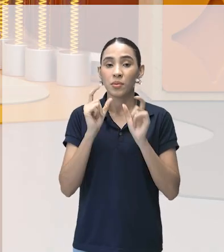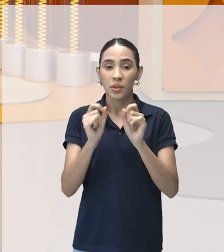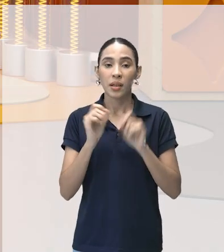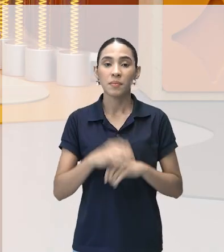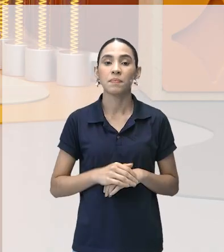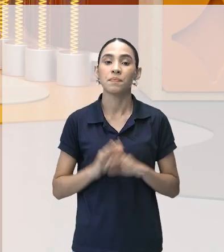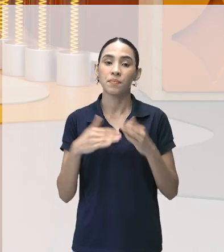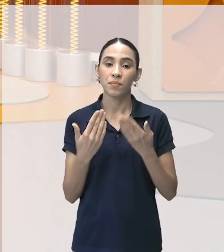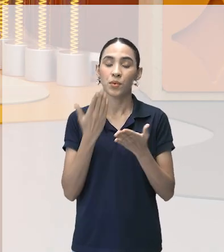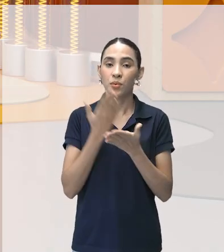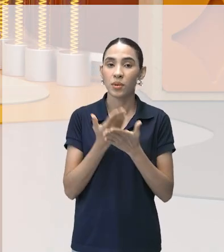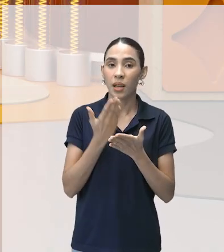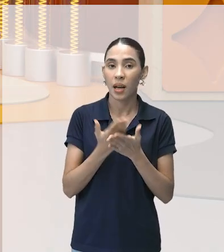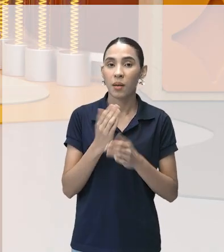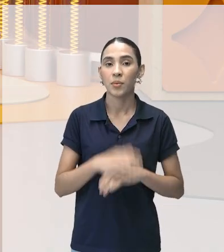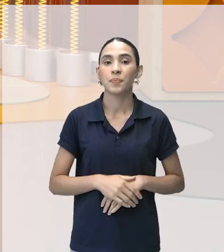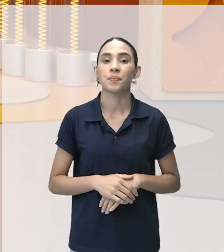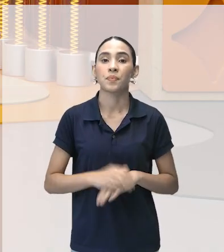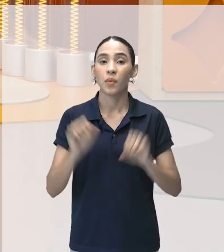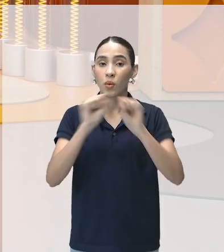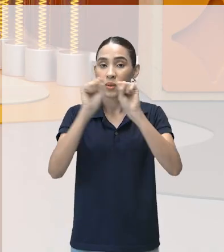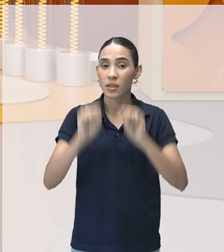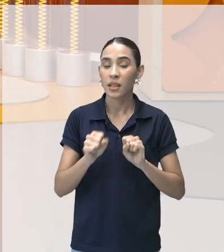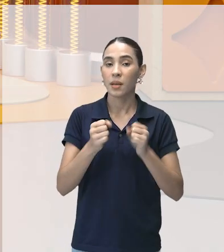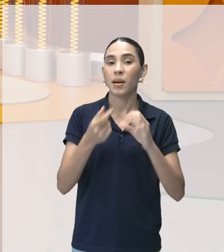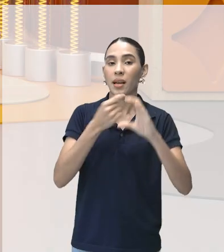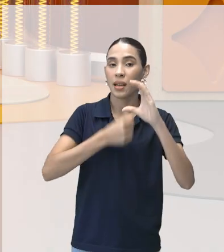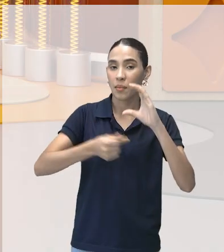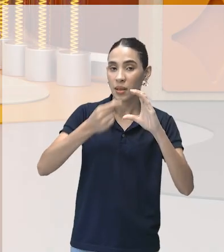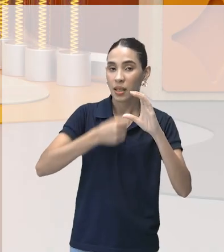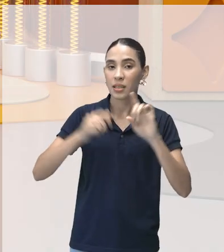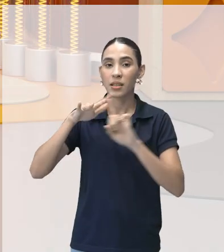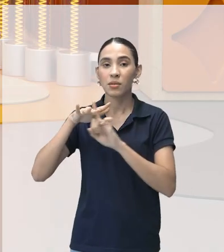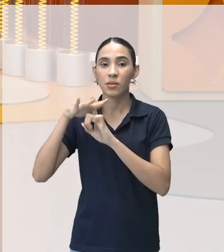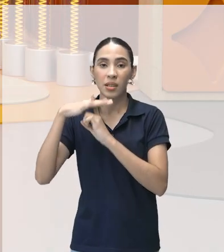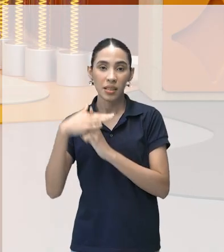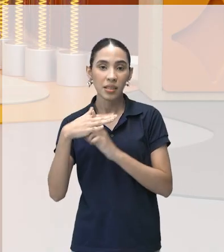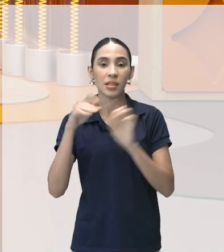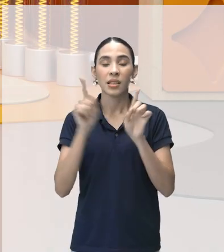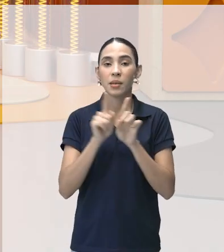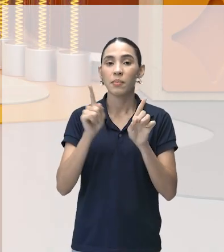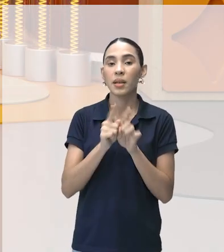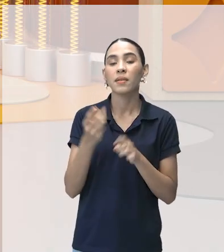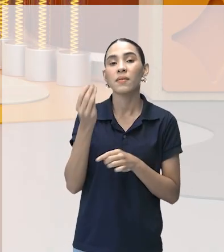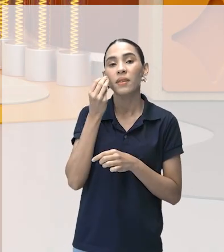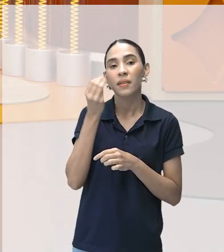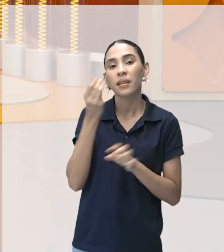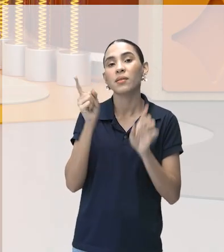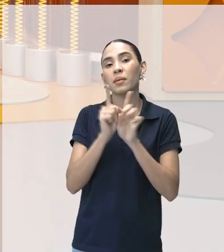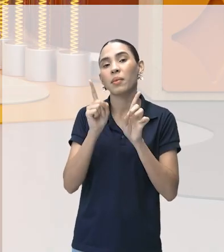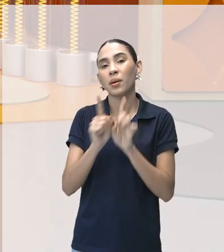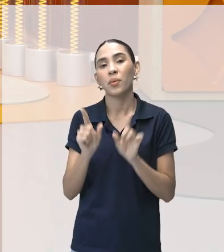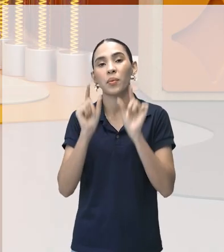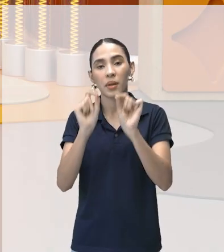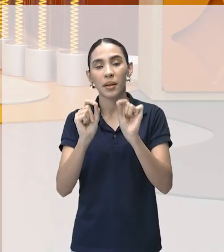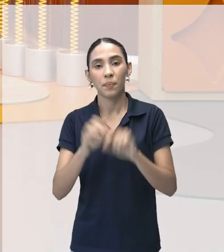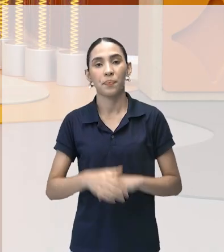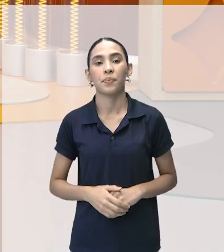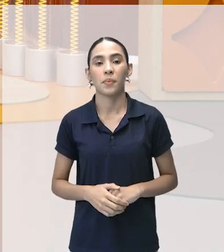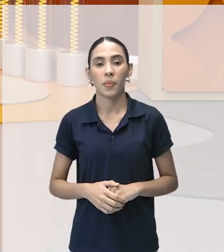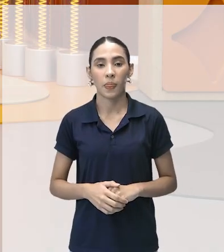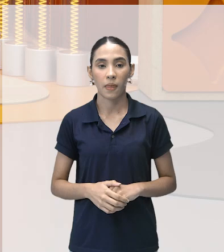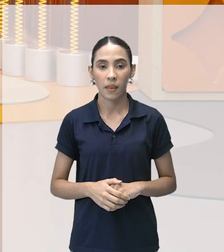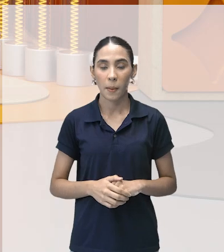além de estudarmos sobre o sistema capitalista, socialista, né, verificando ali a